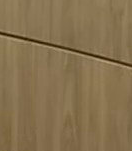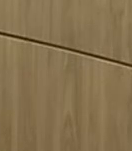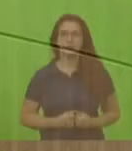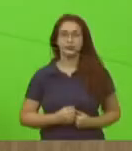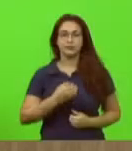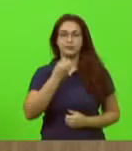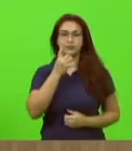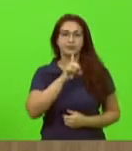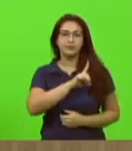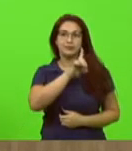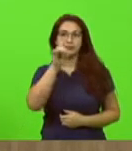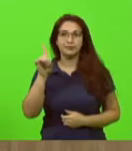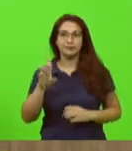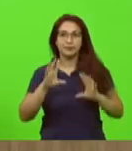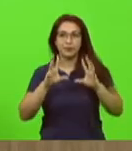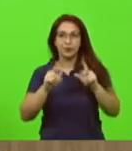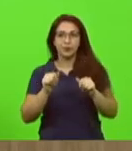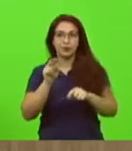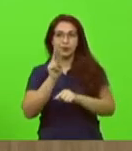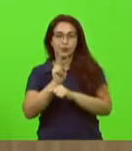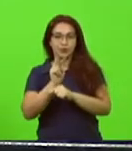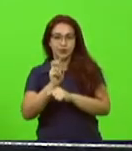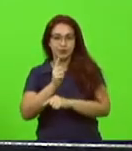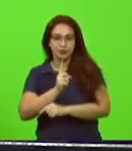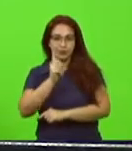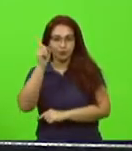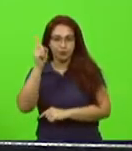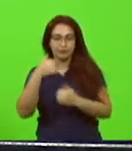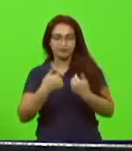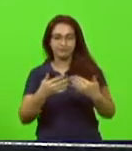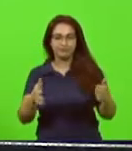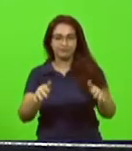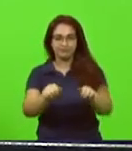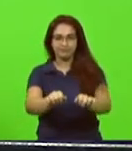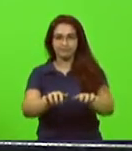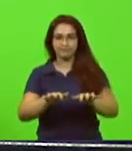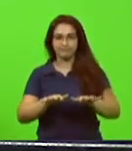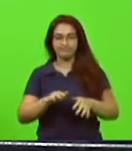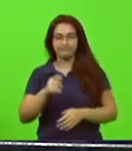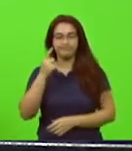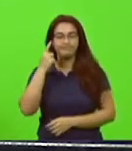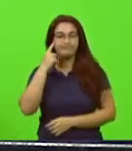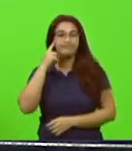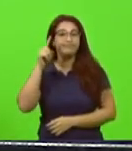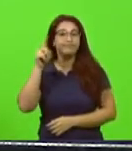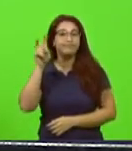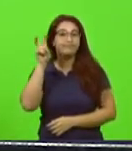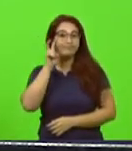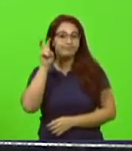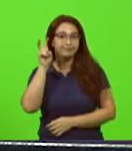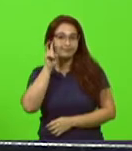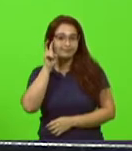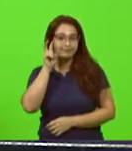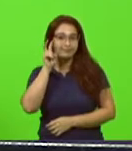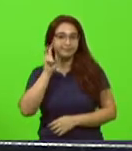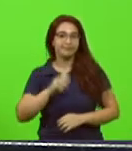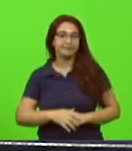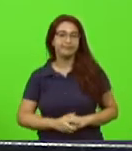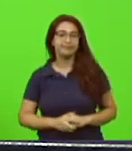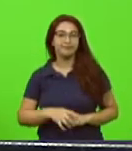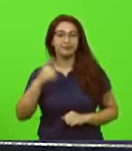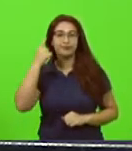Bom dia a todos. Sob a proteção de Deus, declaro aberta a presente sessão desta quinta-feira, dia